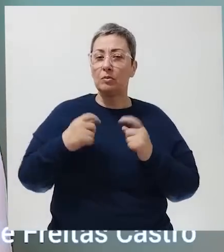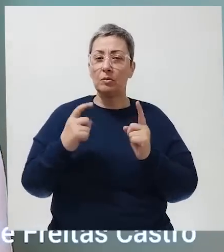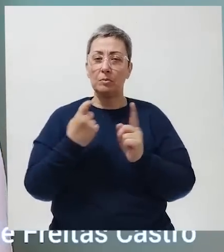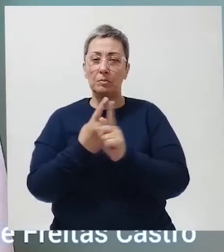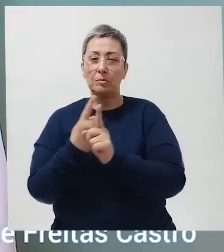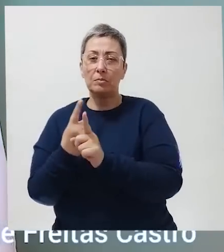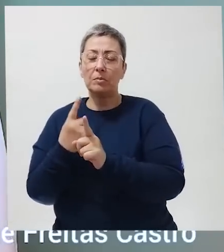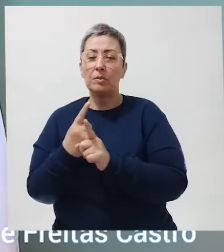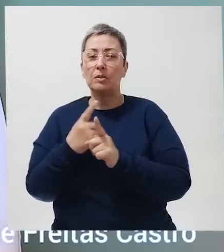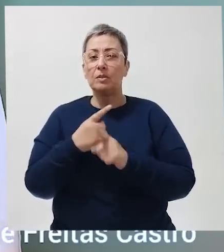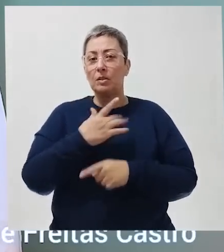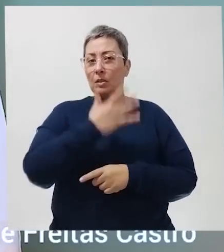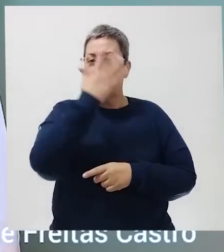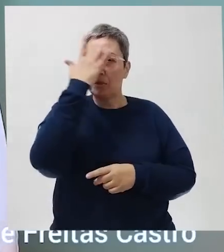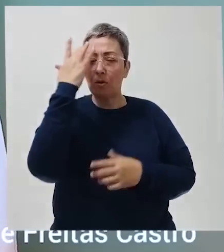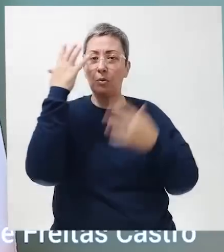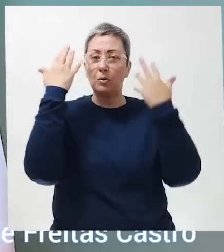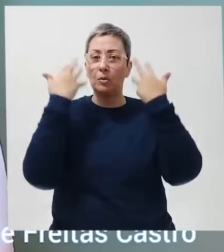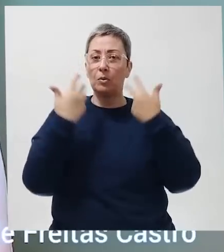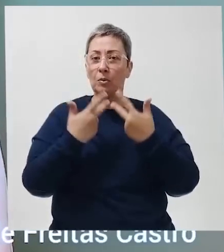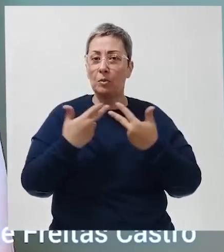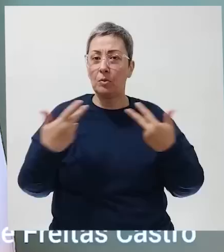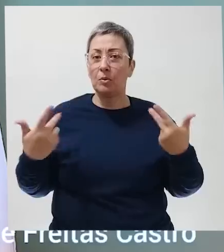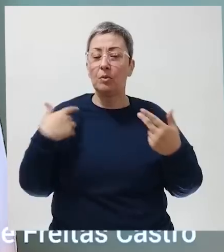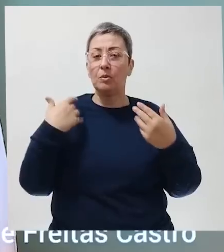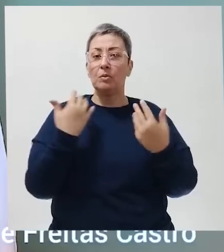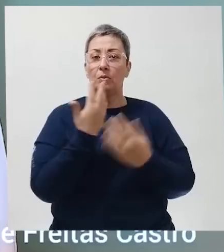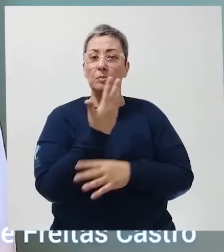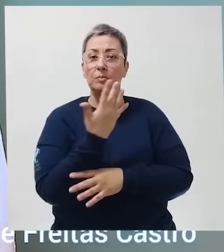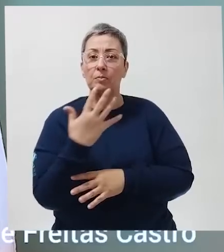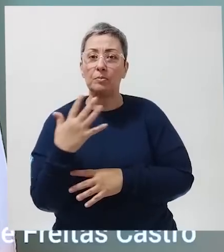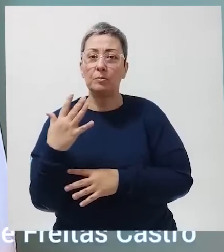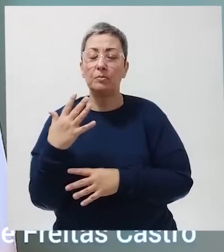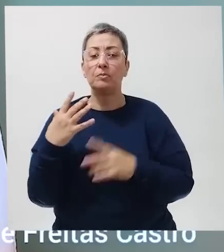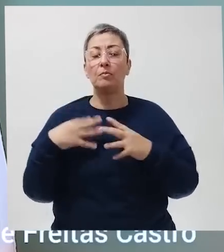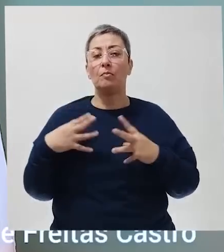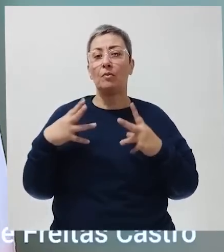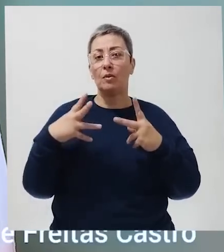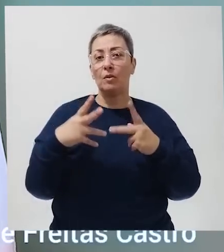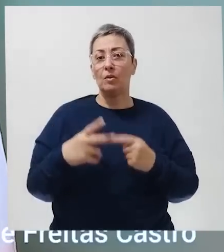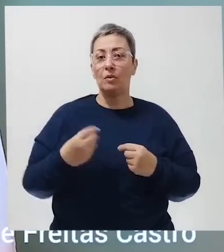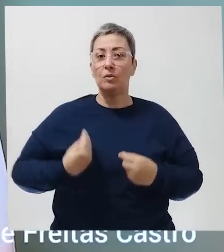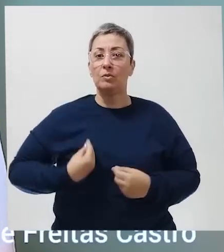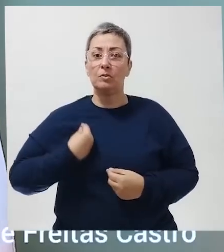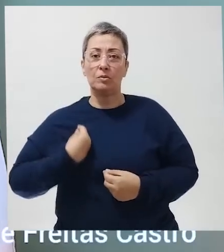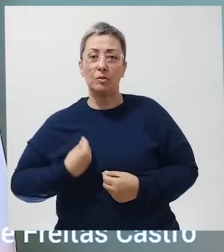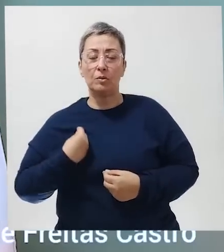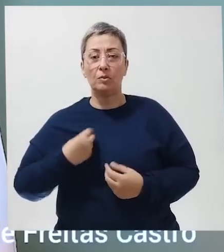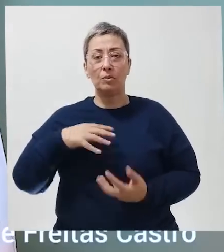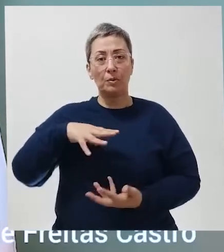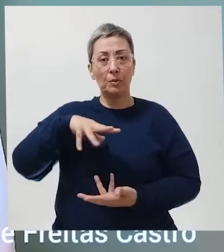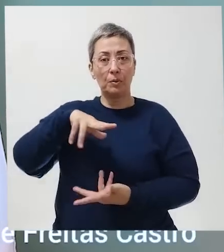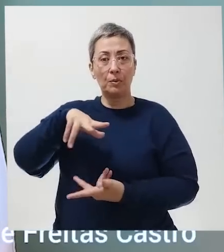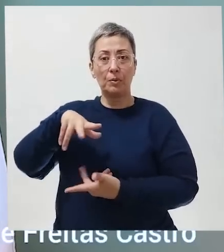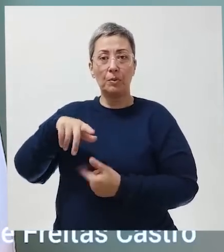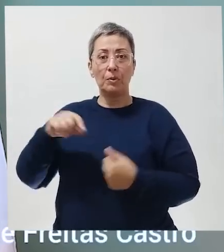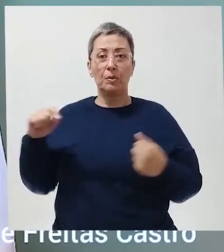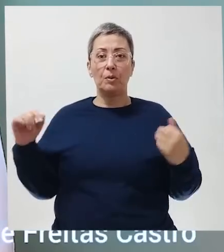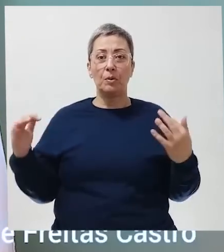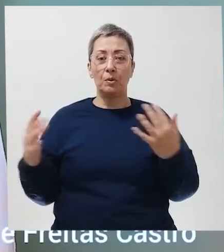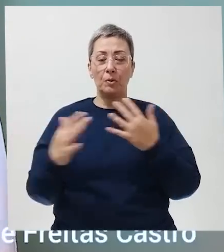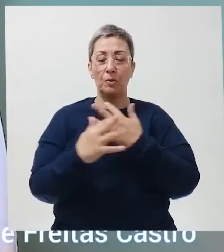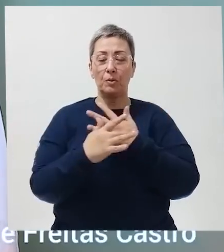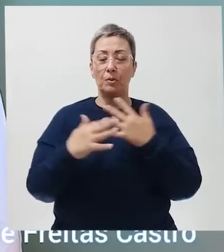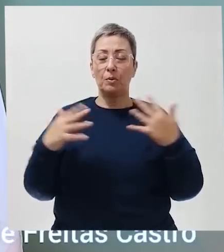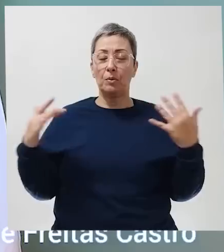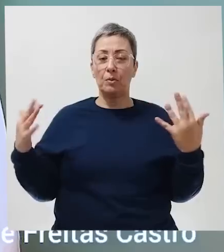você. As pessoas, os animais, as plantas, todos os seres vivos do planeta